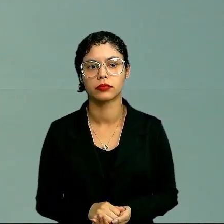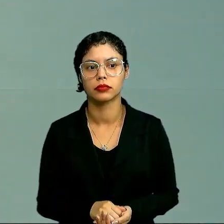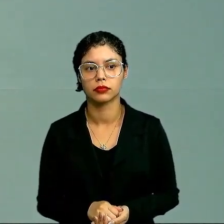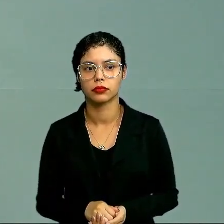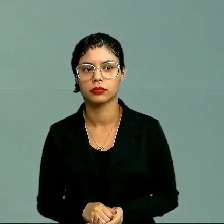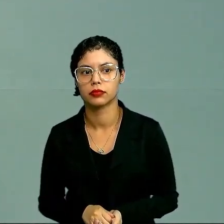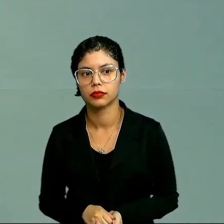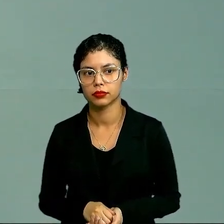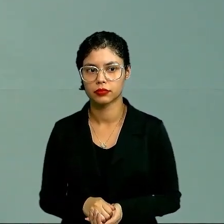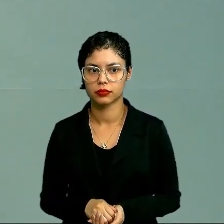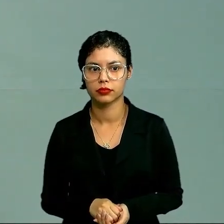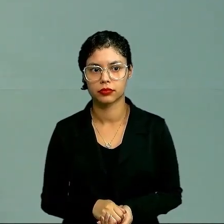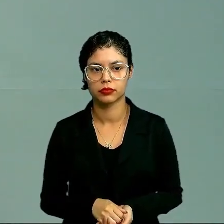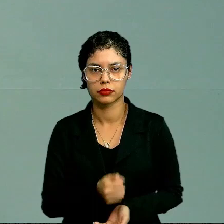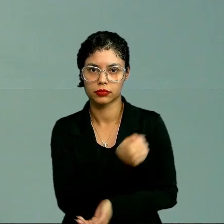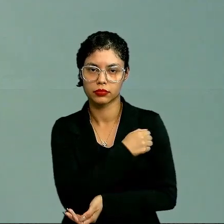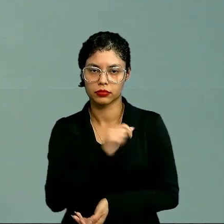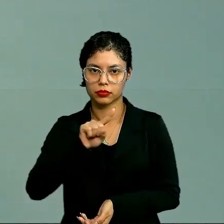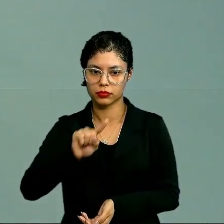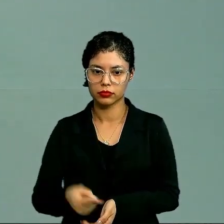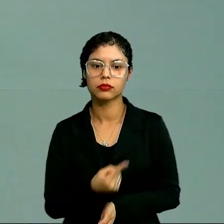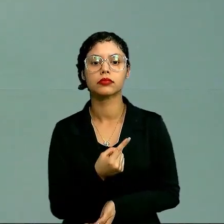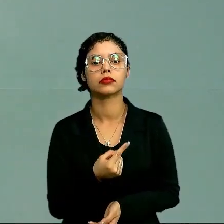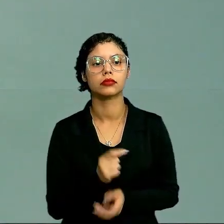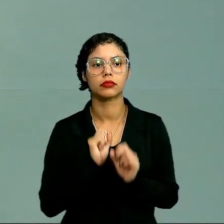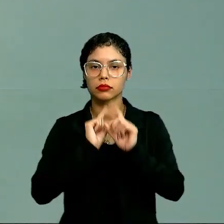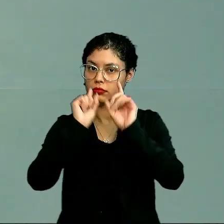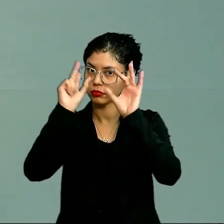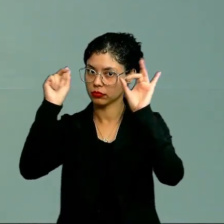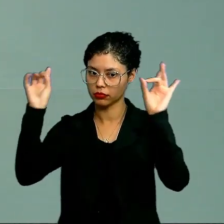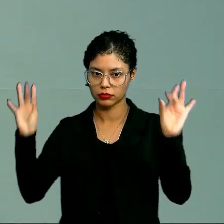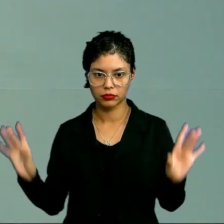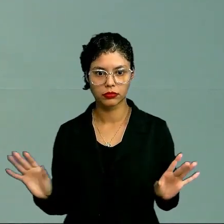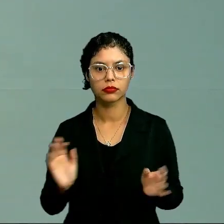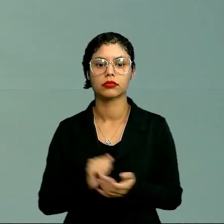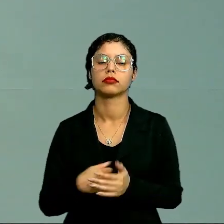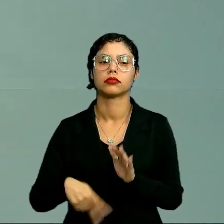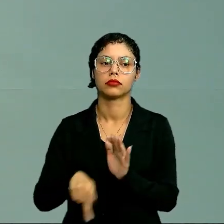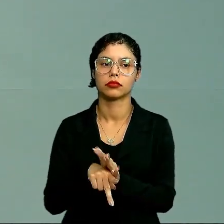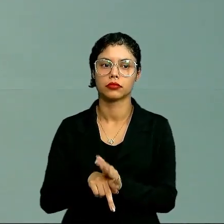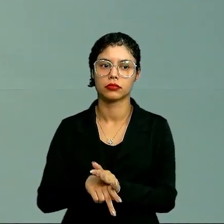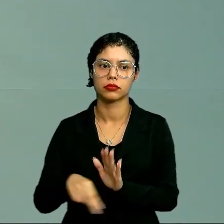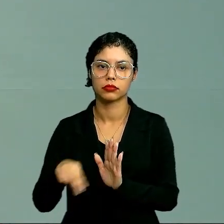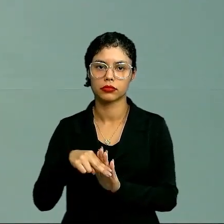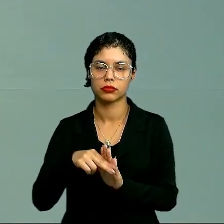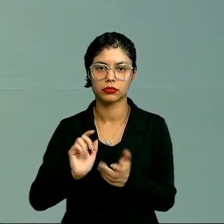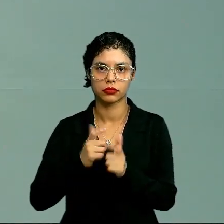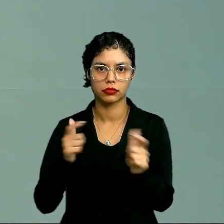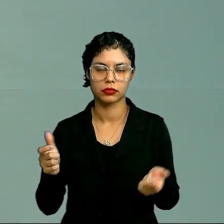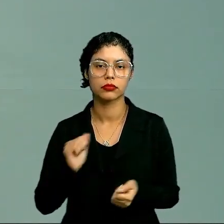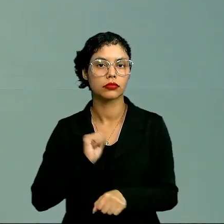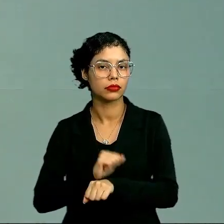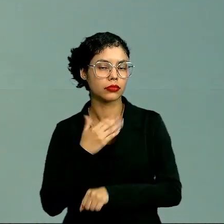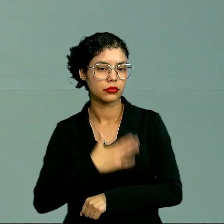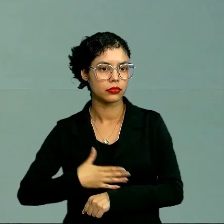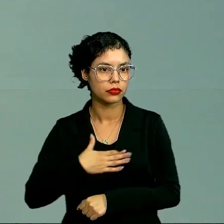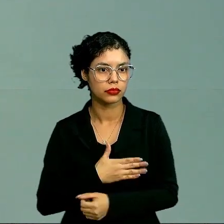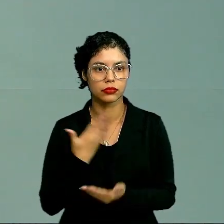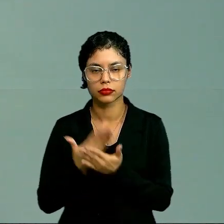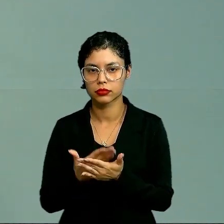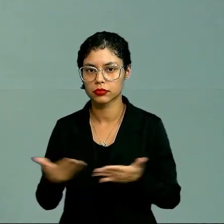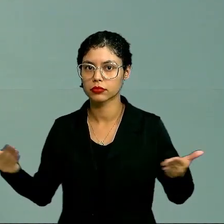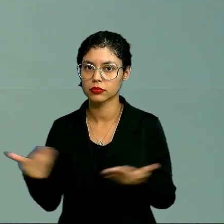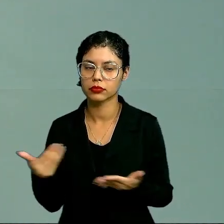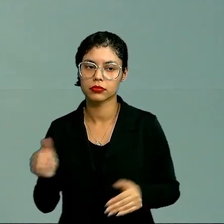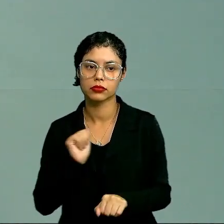tornar um aluno nota 1000, aquele aluno que brilha, que tira a maior pontuação. E aí eu espero que vocês tenham gostado da